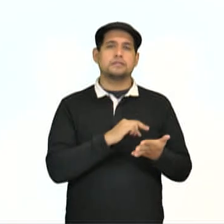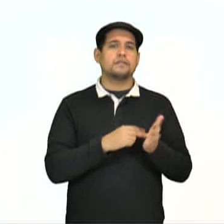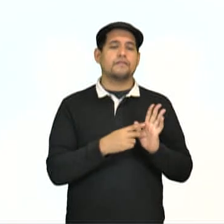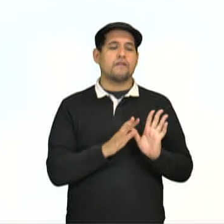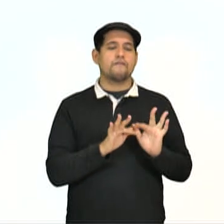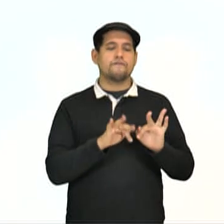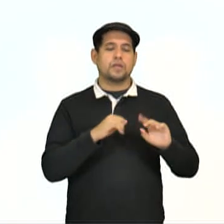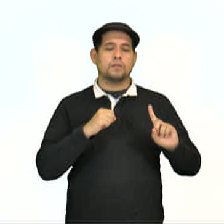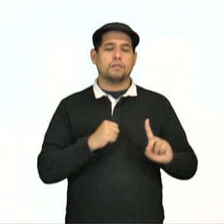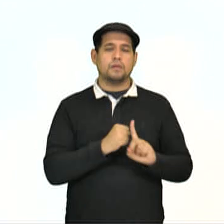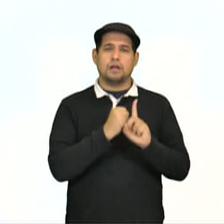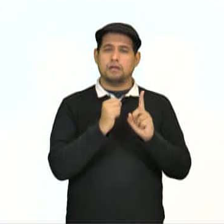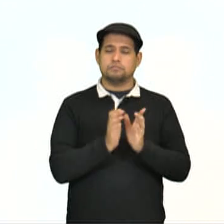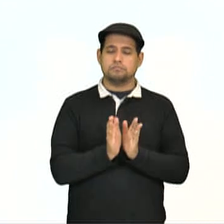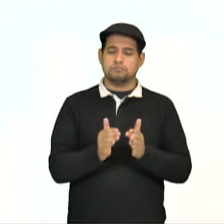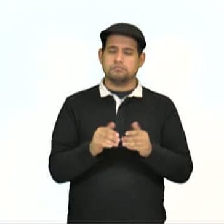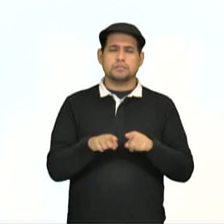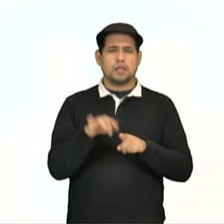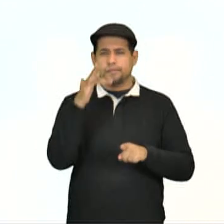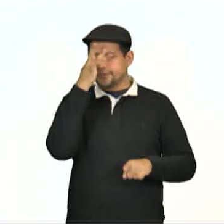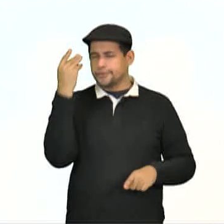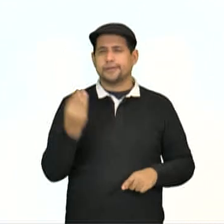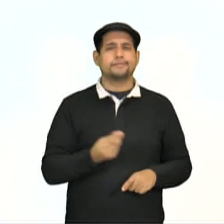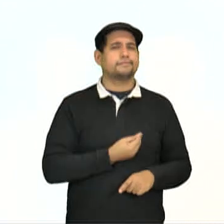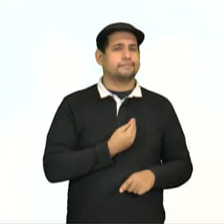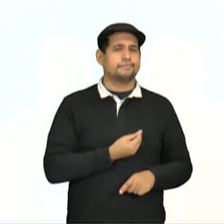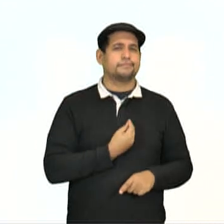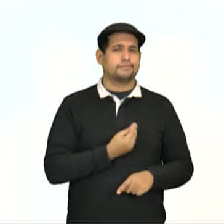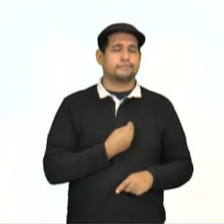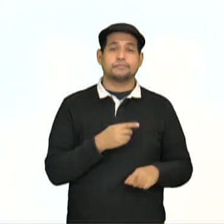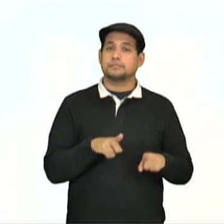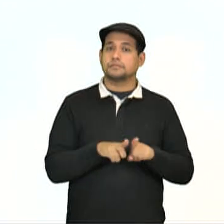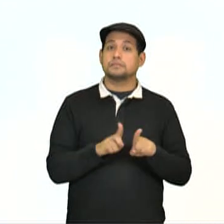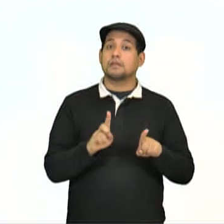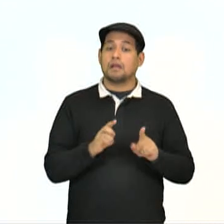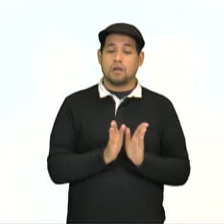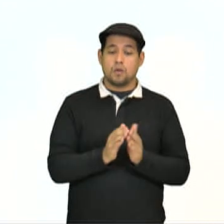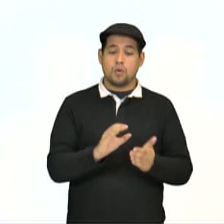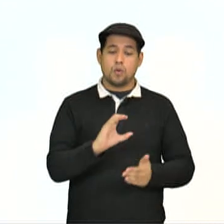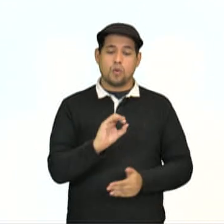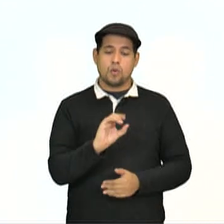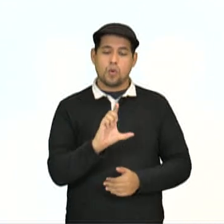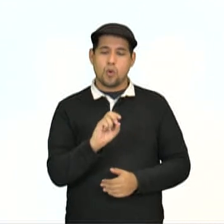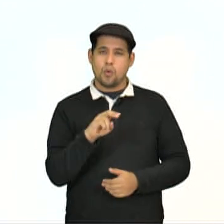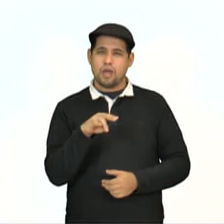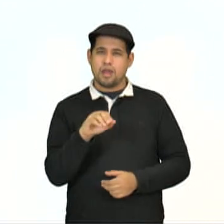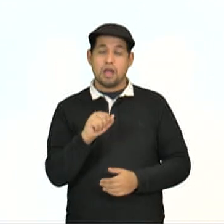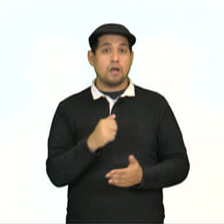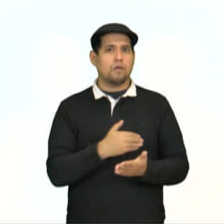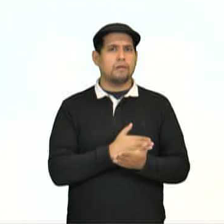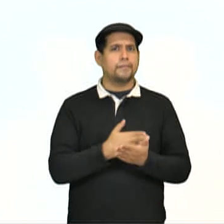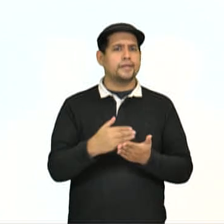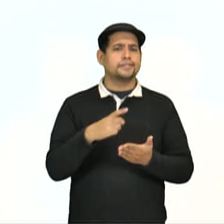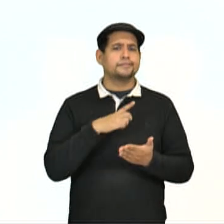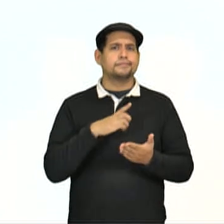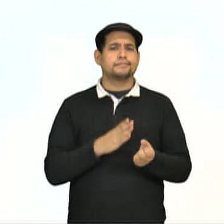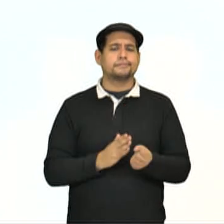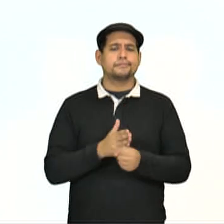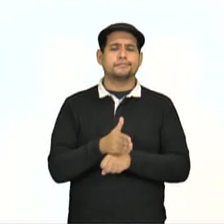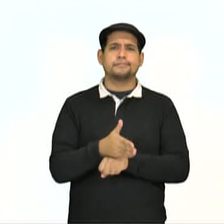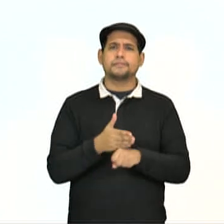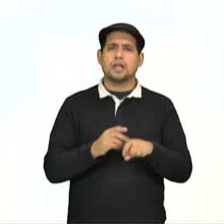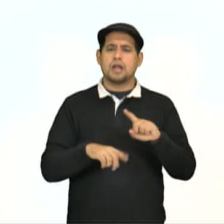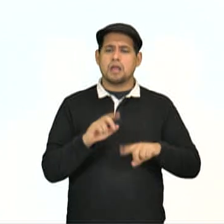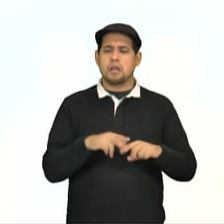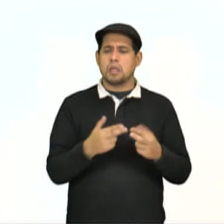pacto colonial, os habitantes da então colônia passam a ter um maior acesso a bens